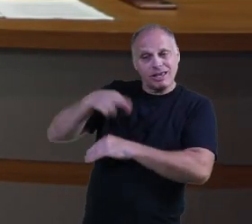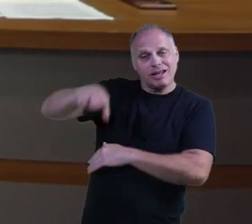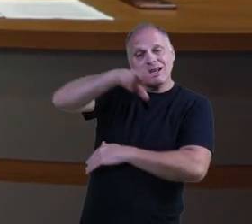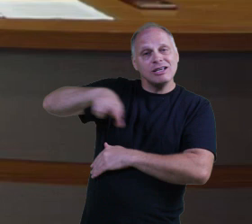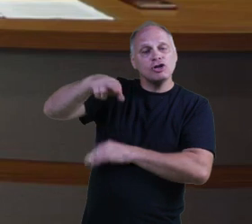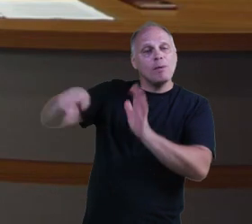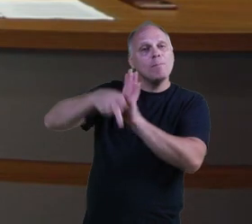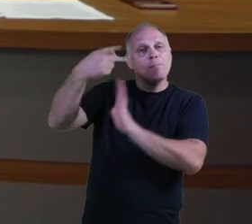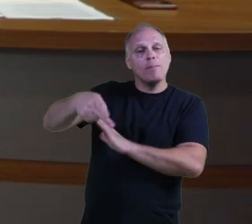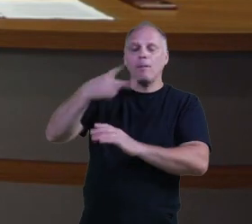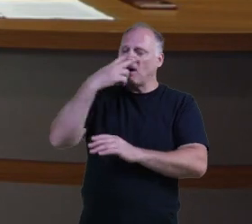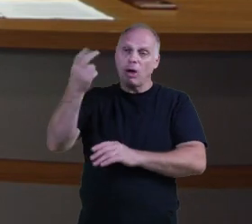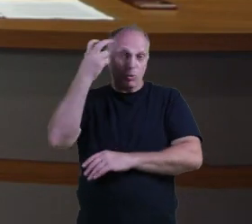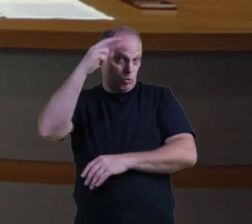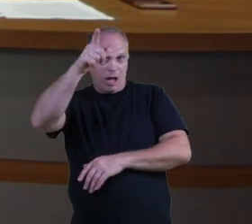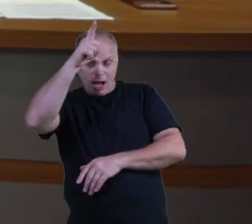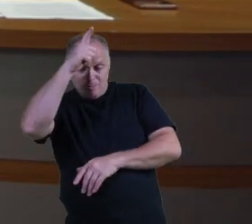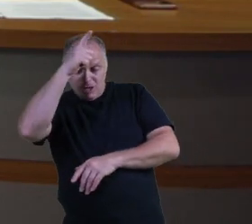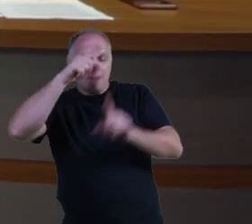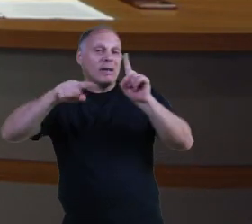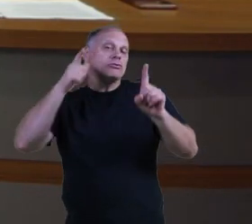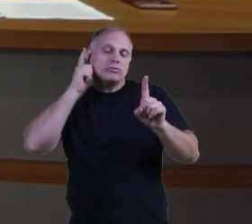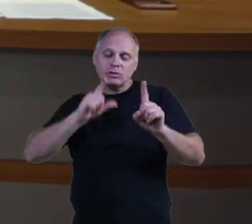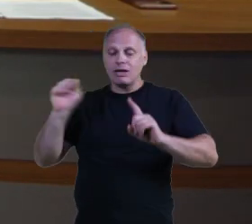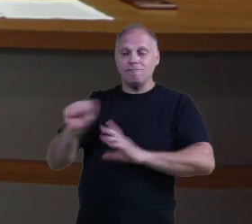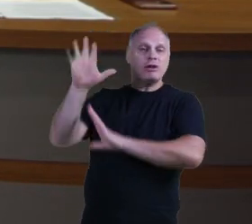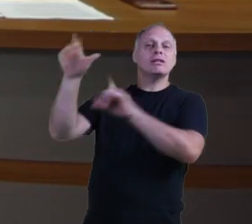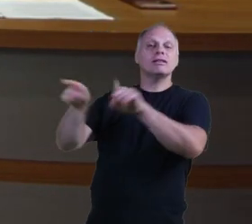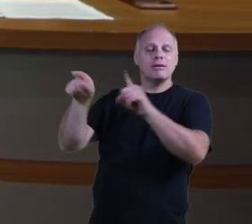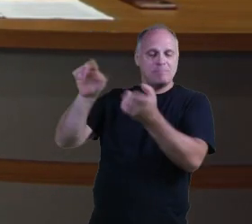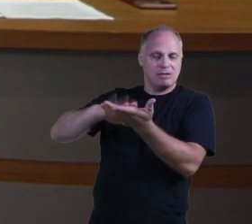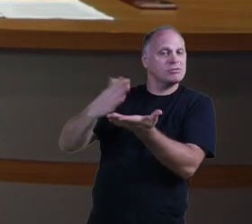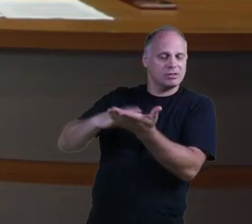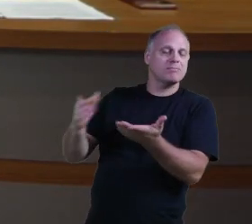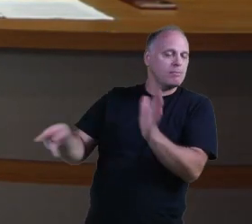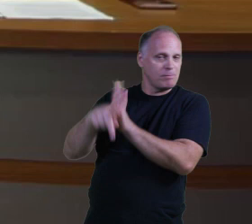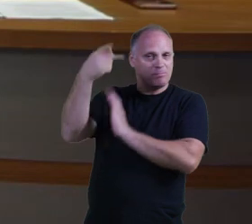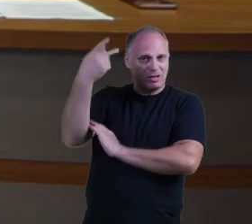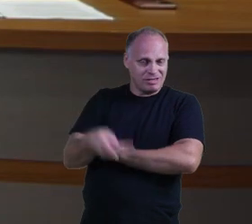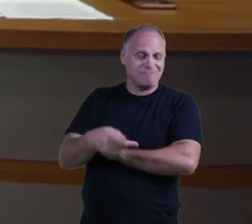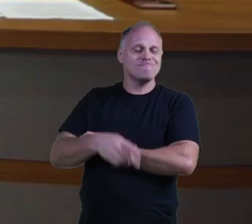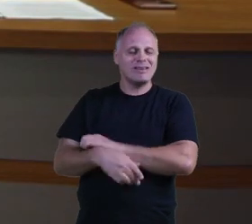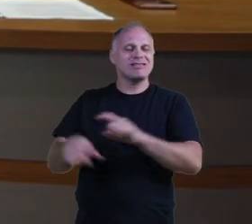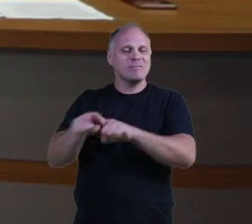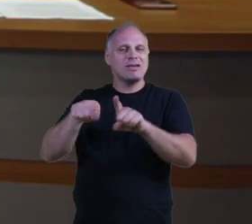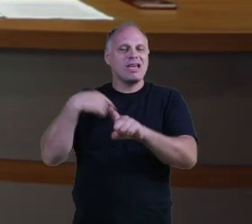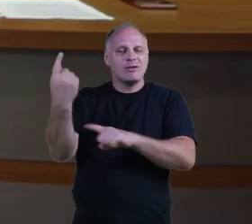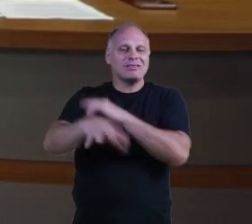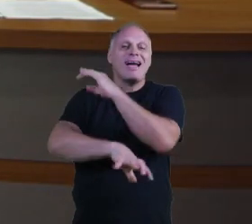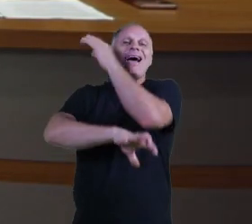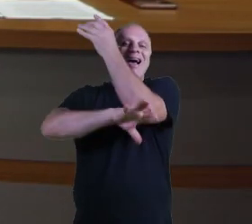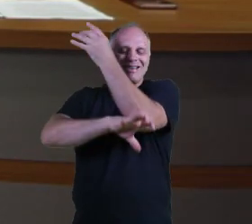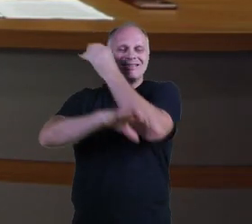me atrai muito, né, trabalhar com esse tipo de... Sempre visando o bem-estar e, enfim,